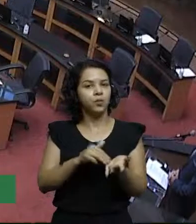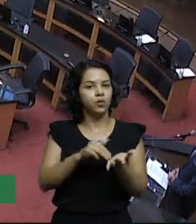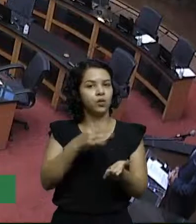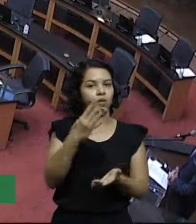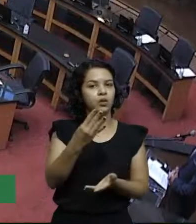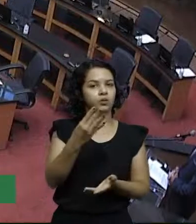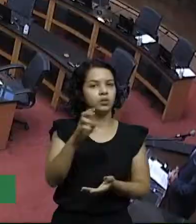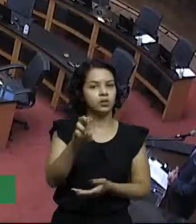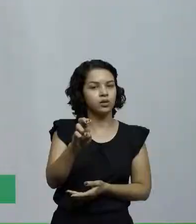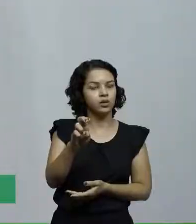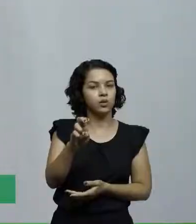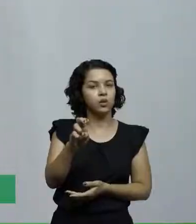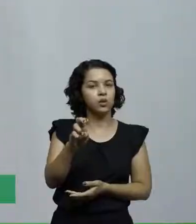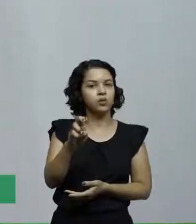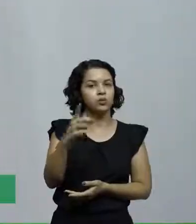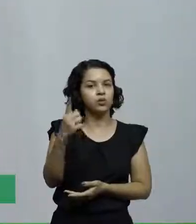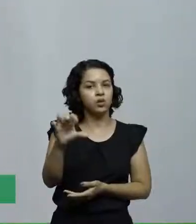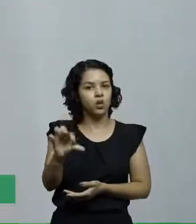145.9/2022,